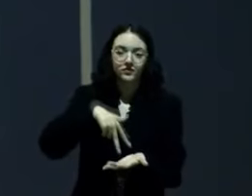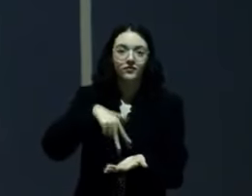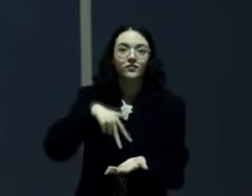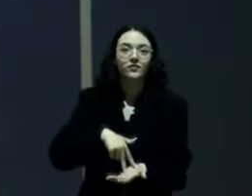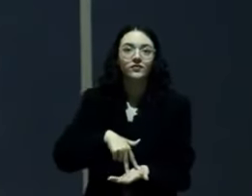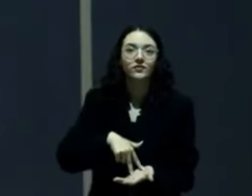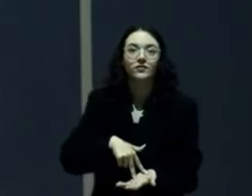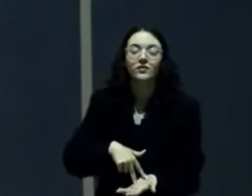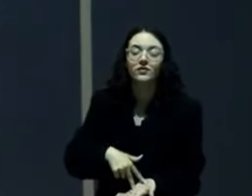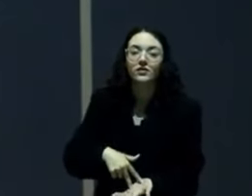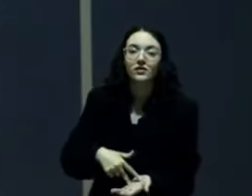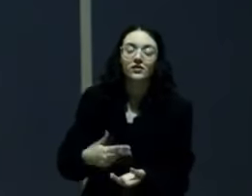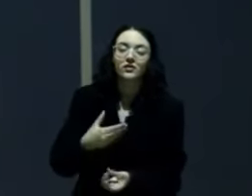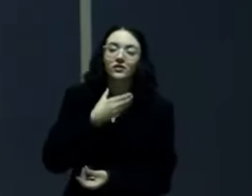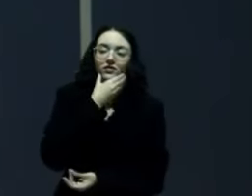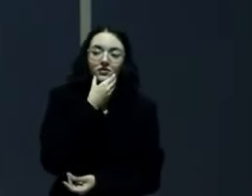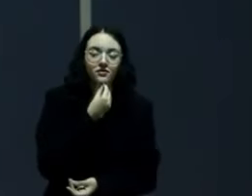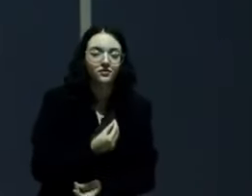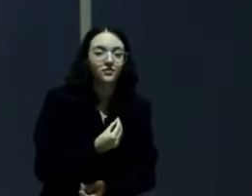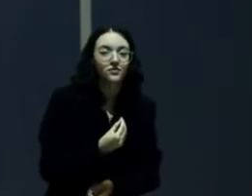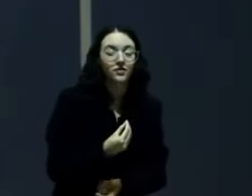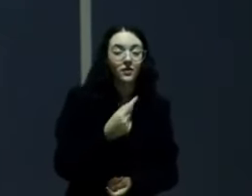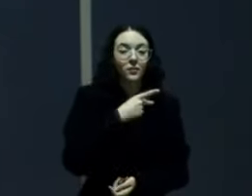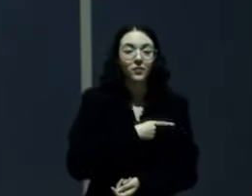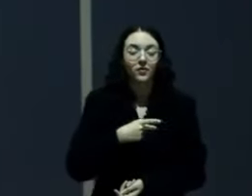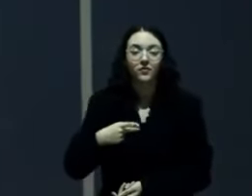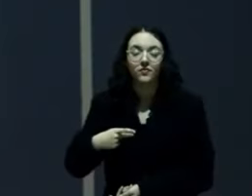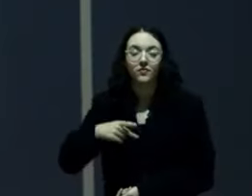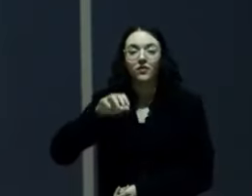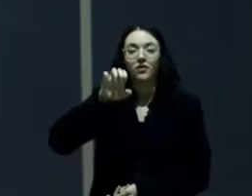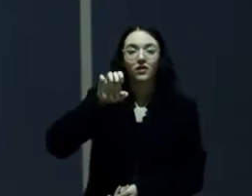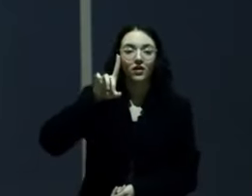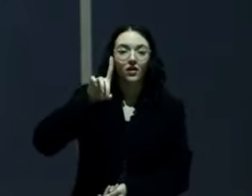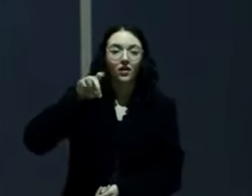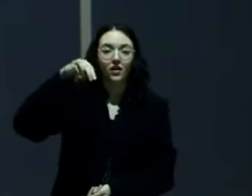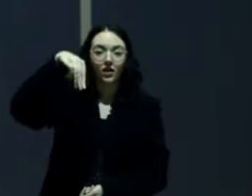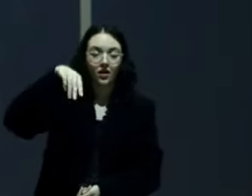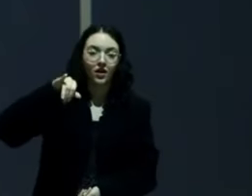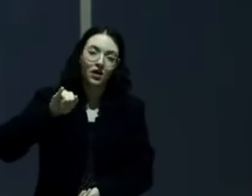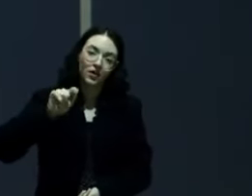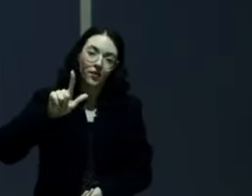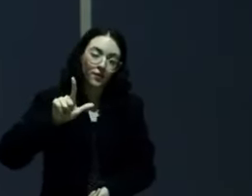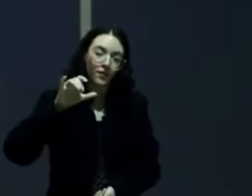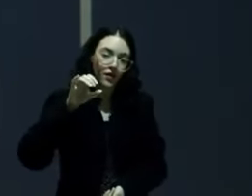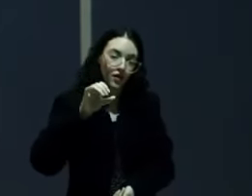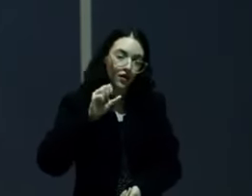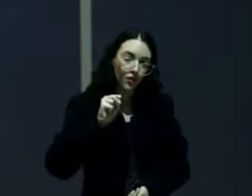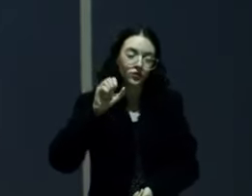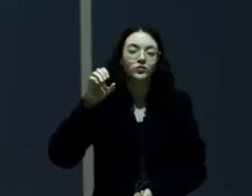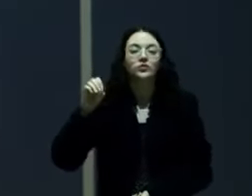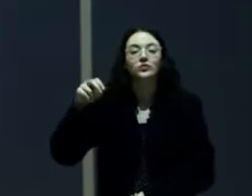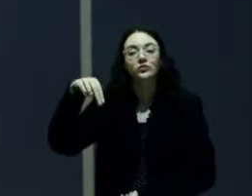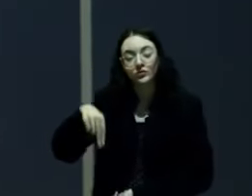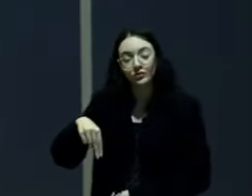Convido o pastor Edmilson a estar aqui, eu convido os irmãos do Real, aqueles que vão louvar, os músicos,